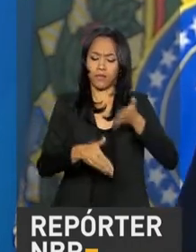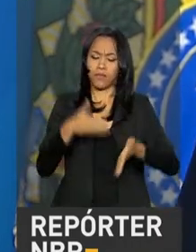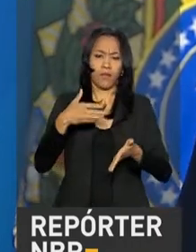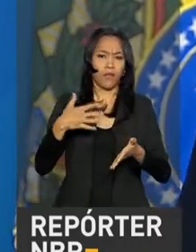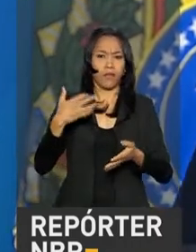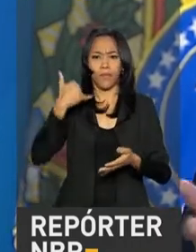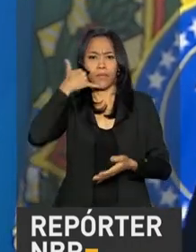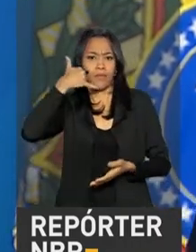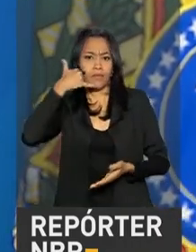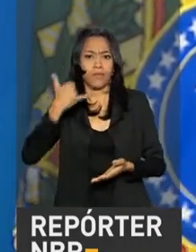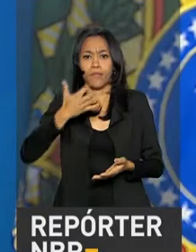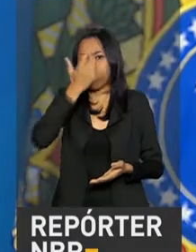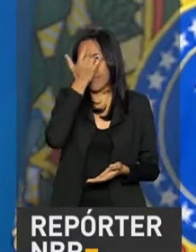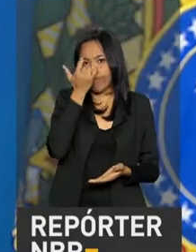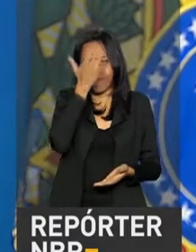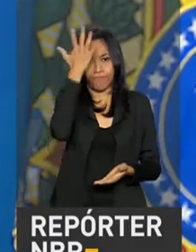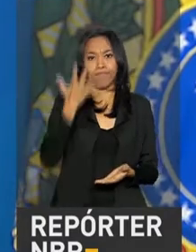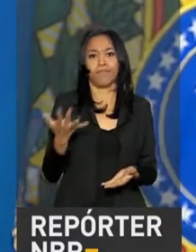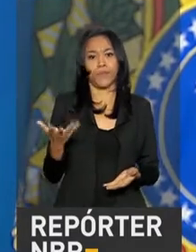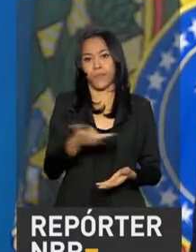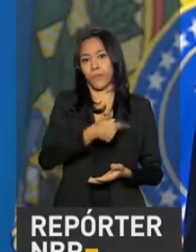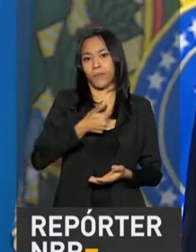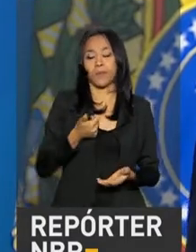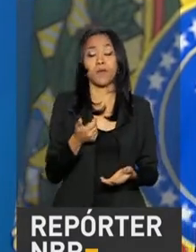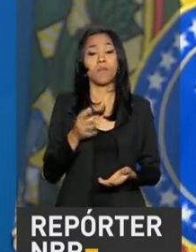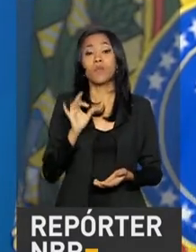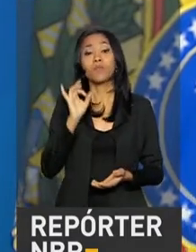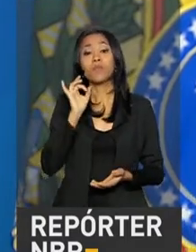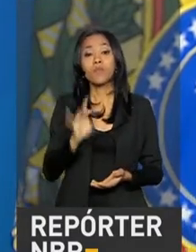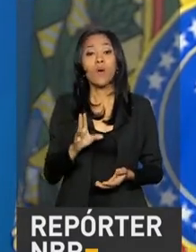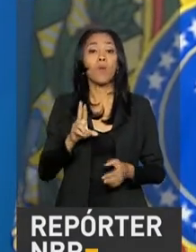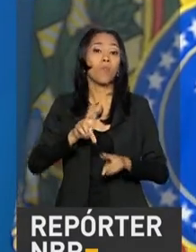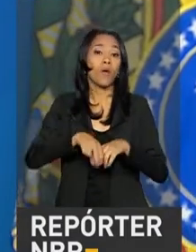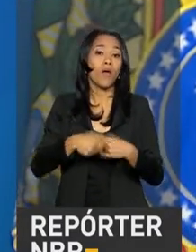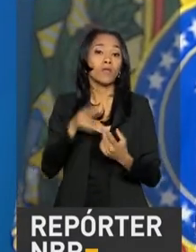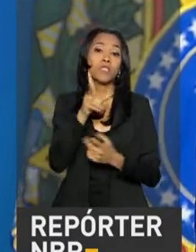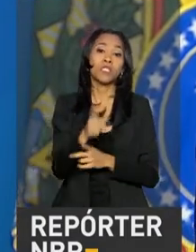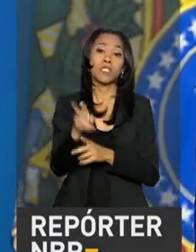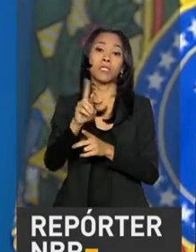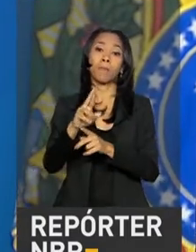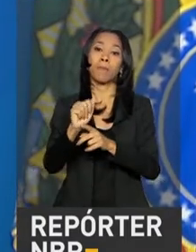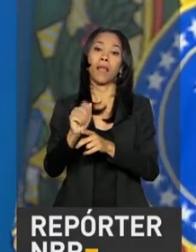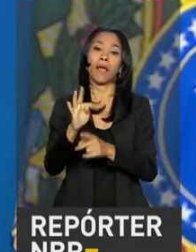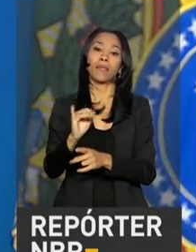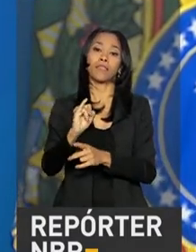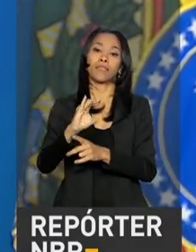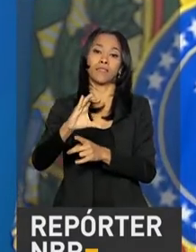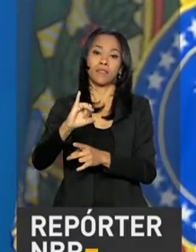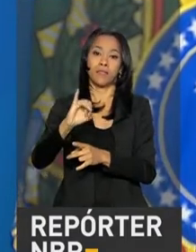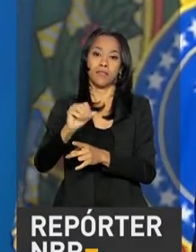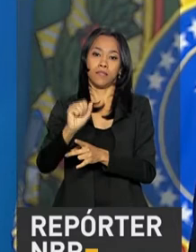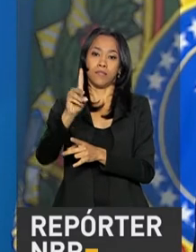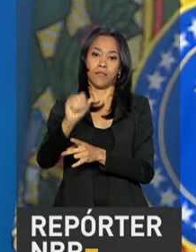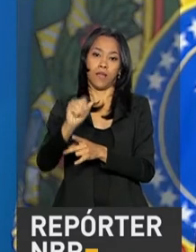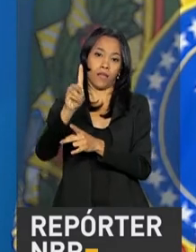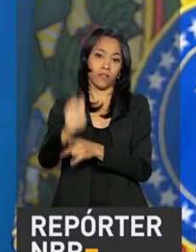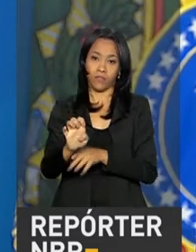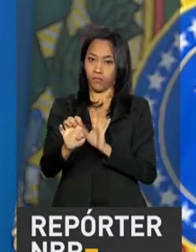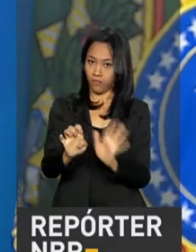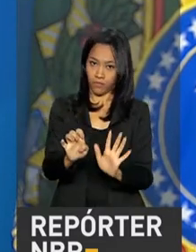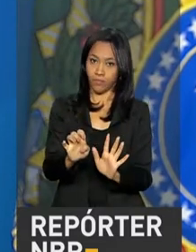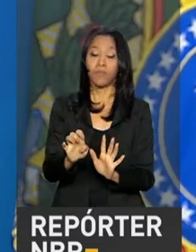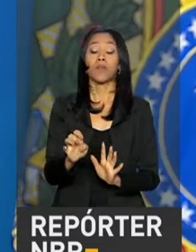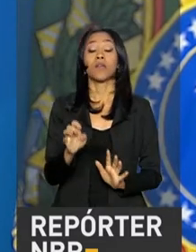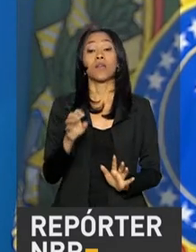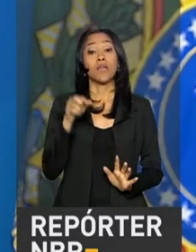é muito prático mas não é apenas de praticidade que se trata o dn que